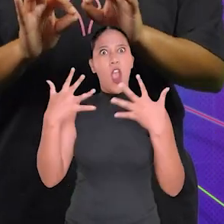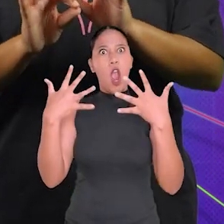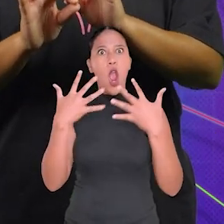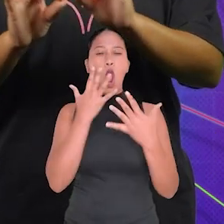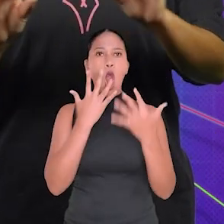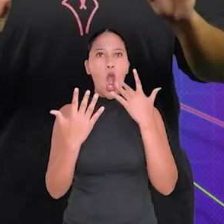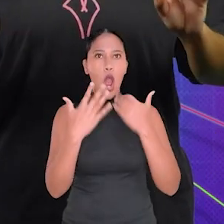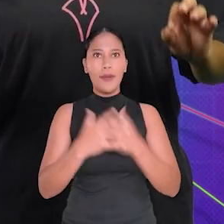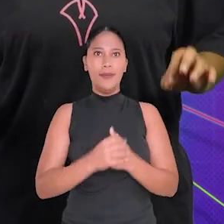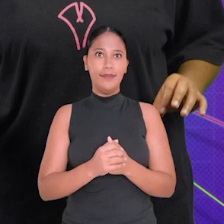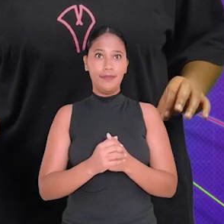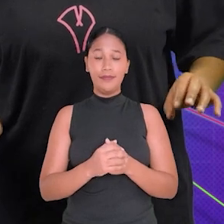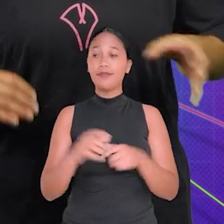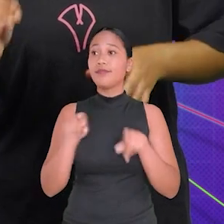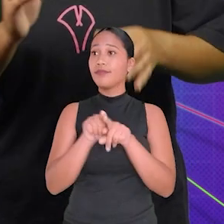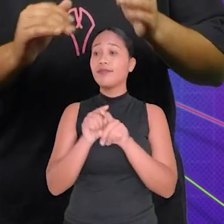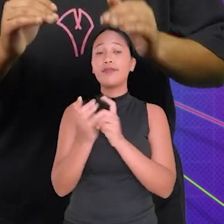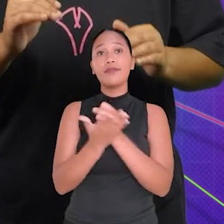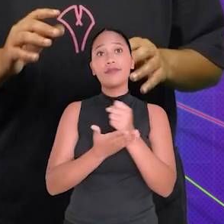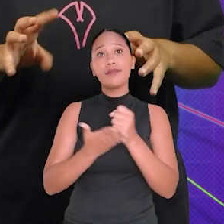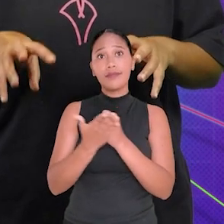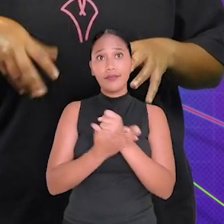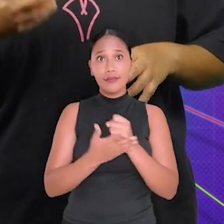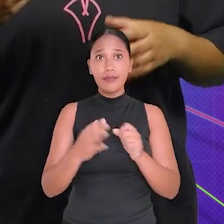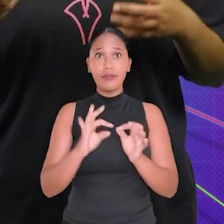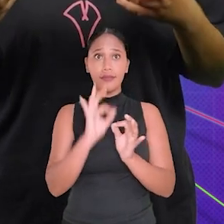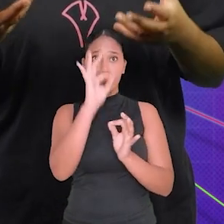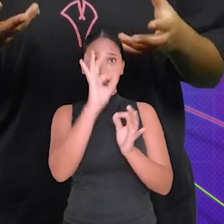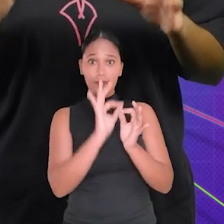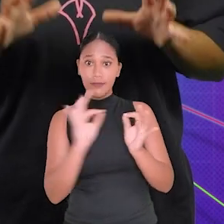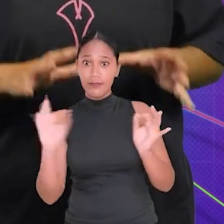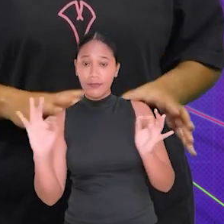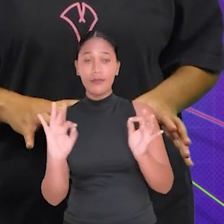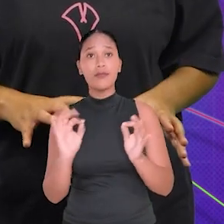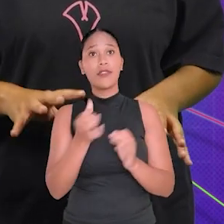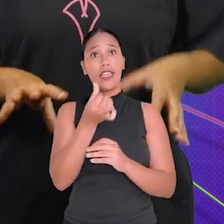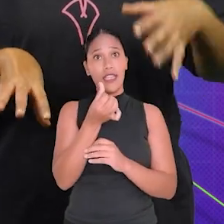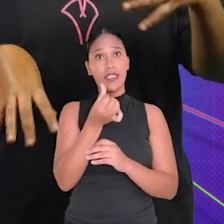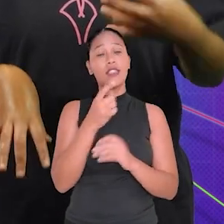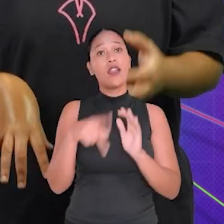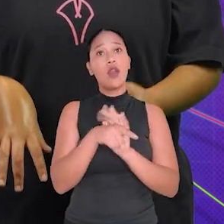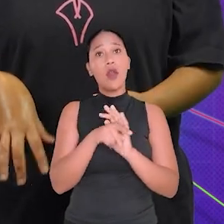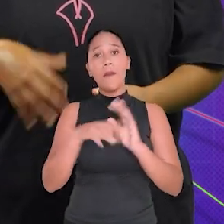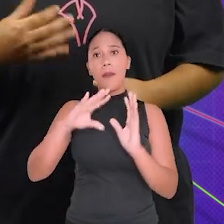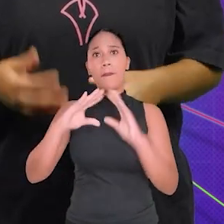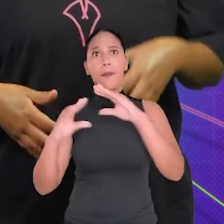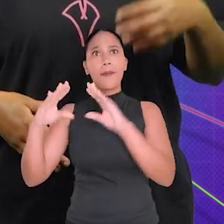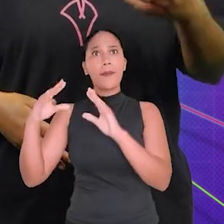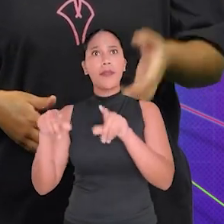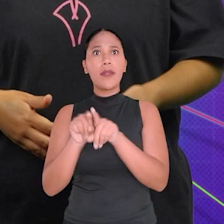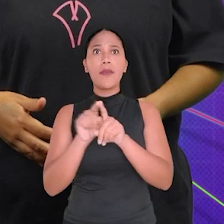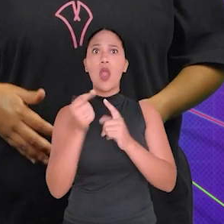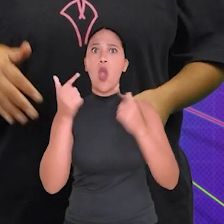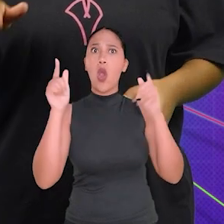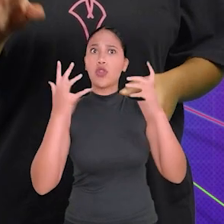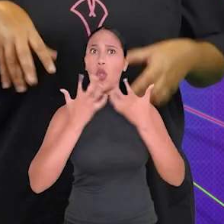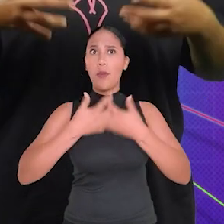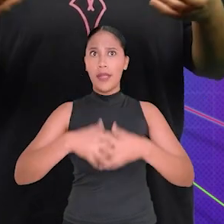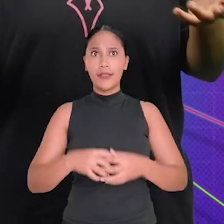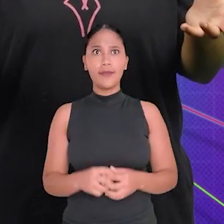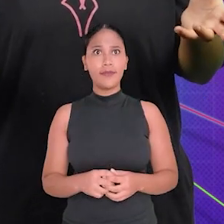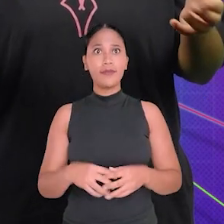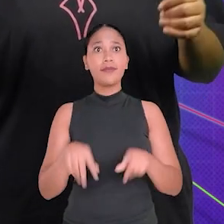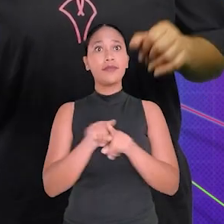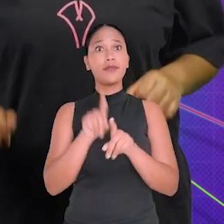visual vibrante e colorida. A geometria do jogo é baseada em uma grade hexagonal que permite a criação de formas hexagonais e outras